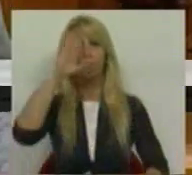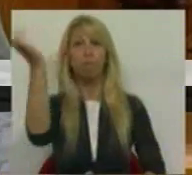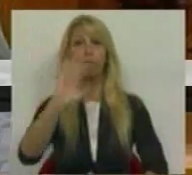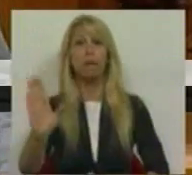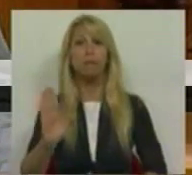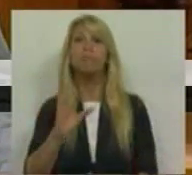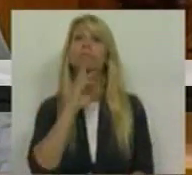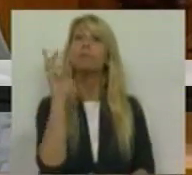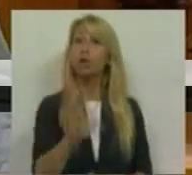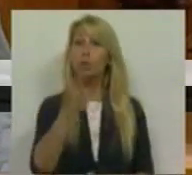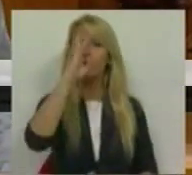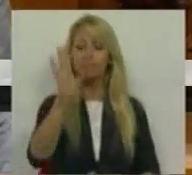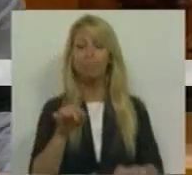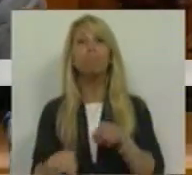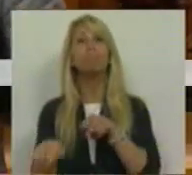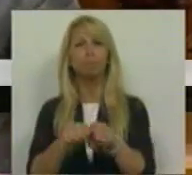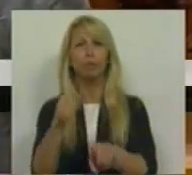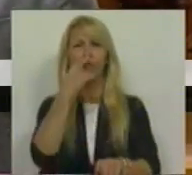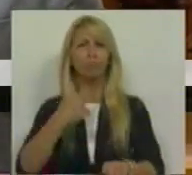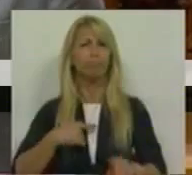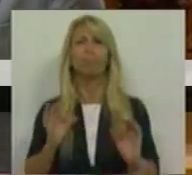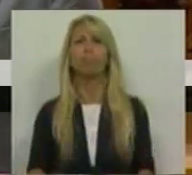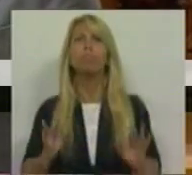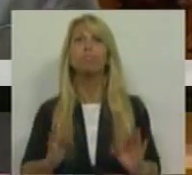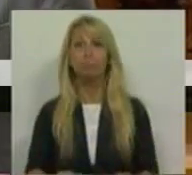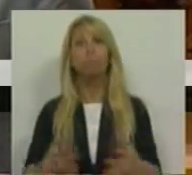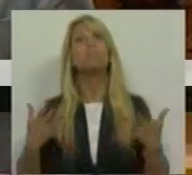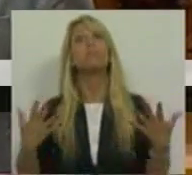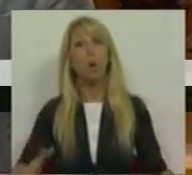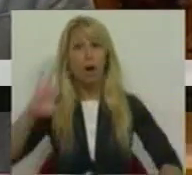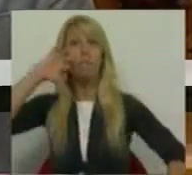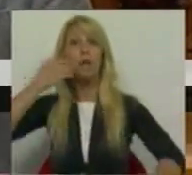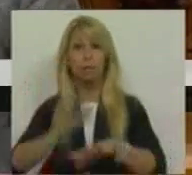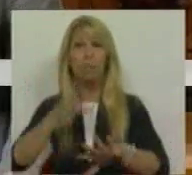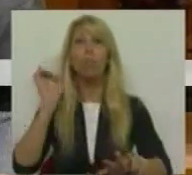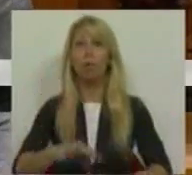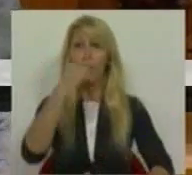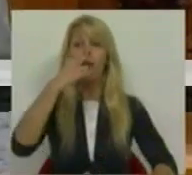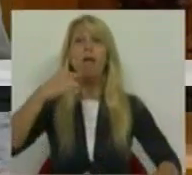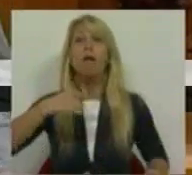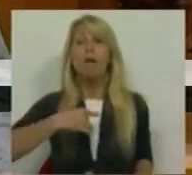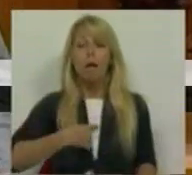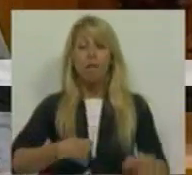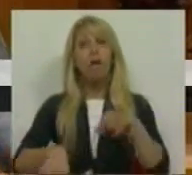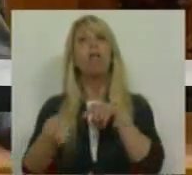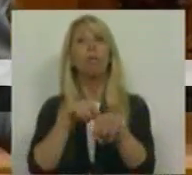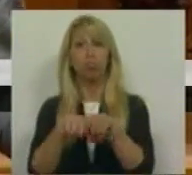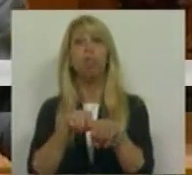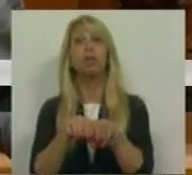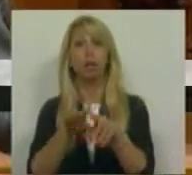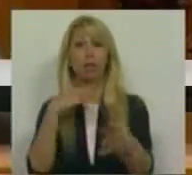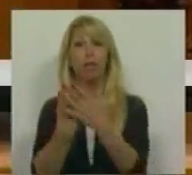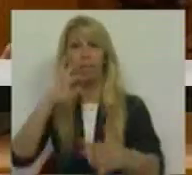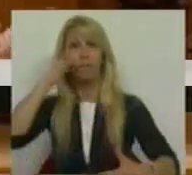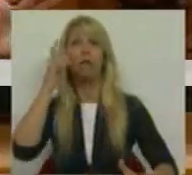As pessoas sabem que estas políticas falharam. Estão a pagar o falhanço destas políticas com as suas vidas. É